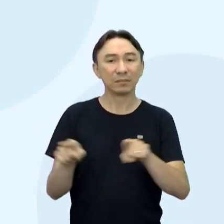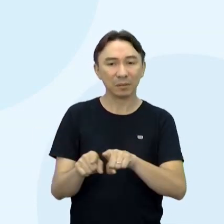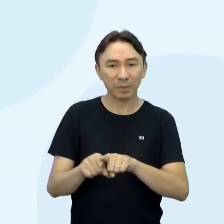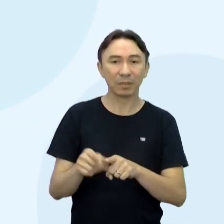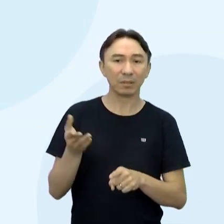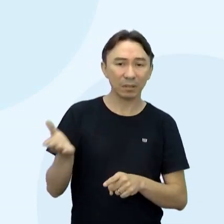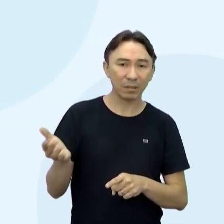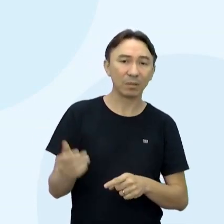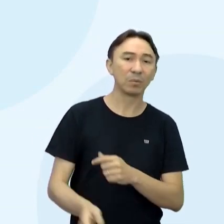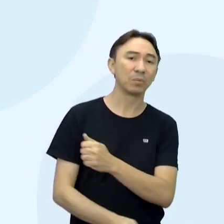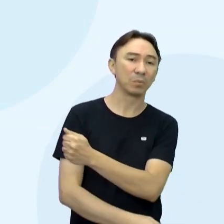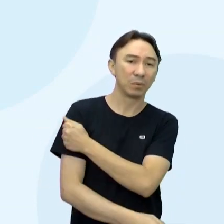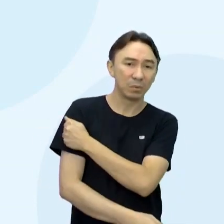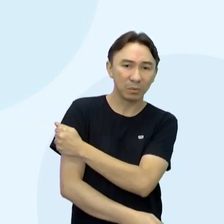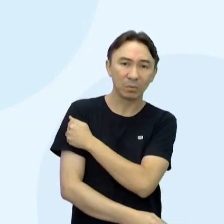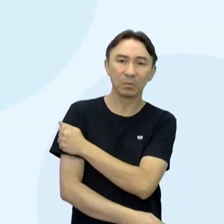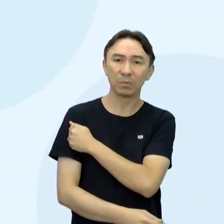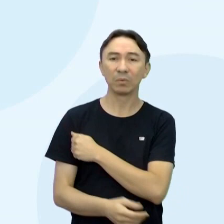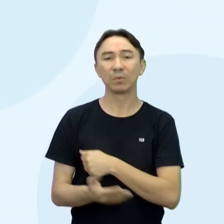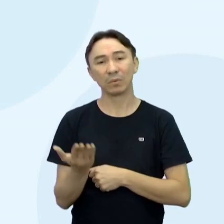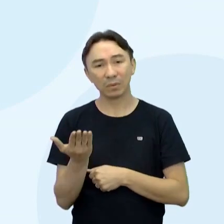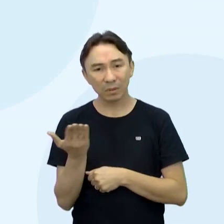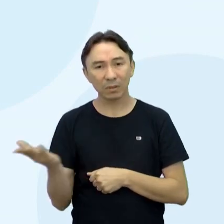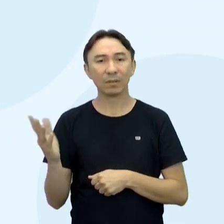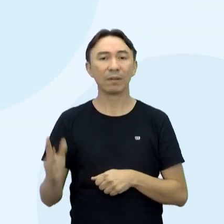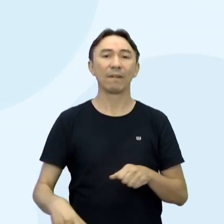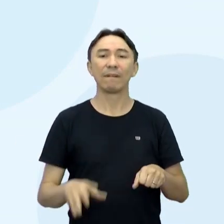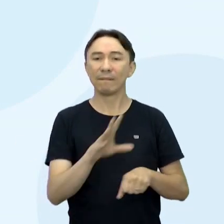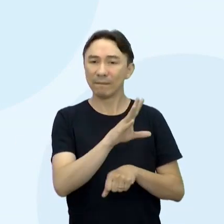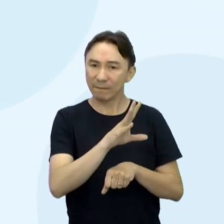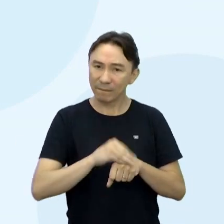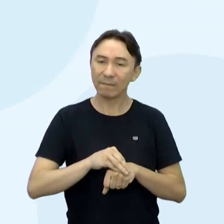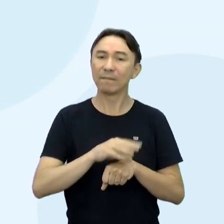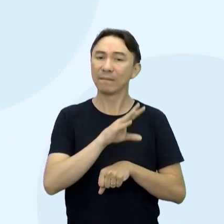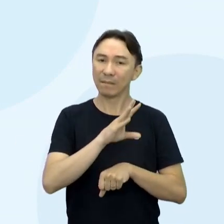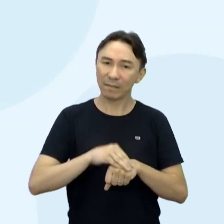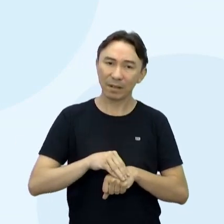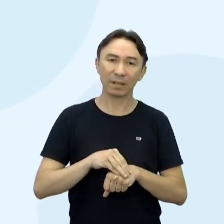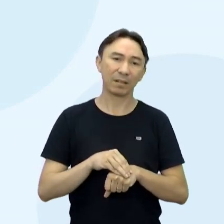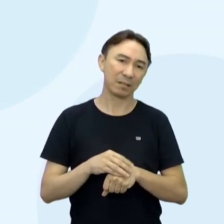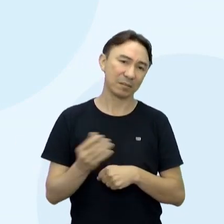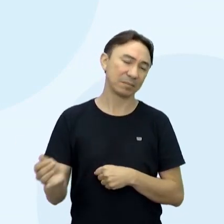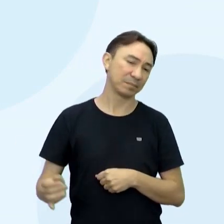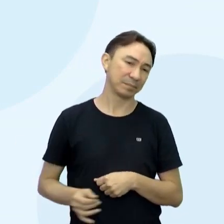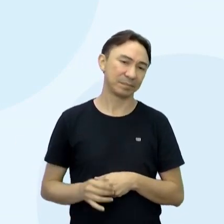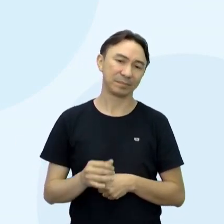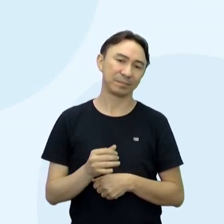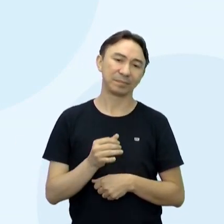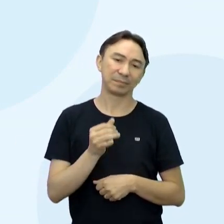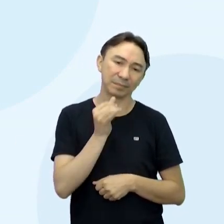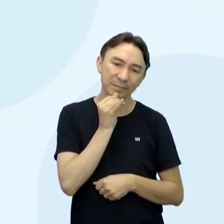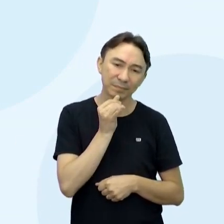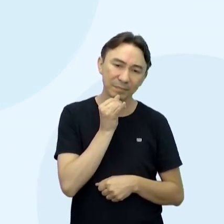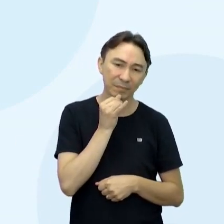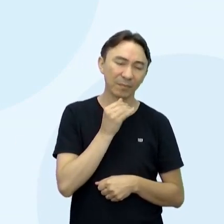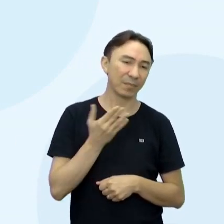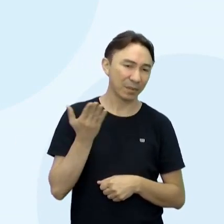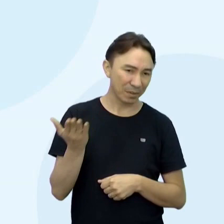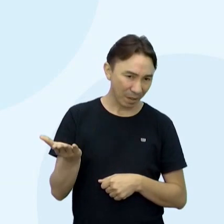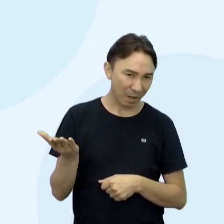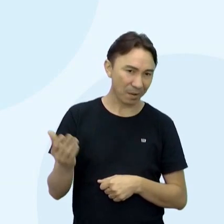possam se apropriar desse tema que é o happening. Talvez eles, por serem